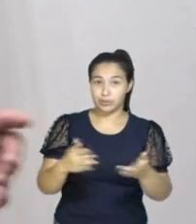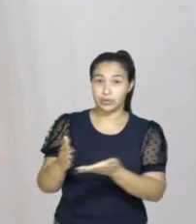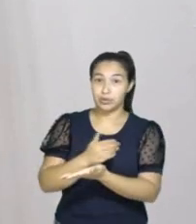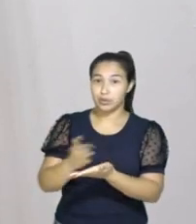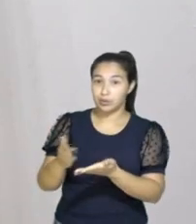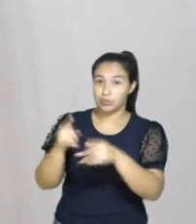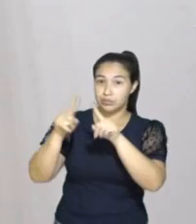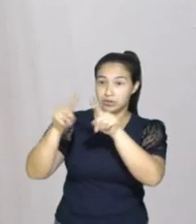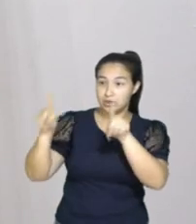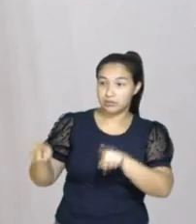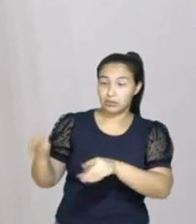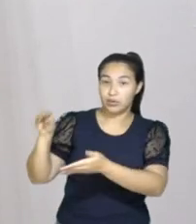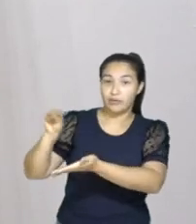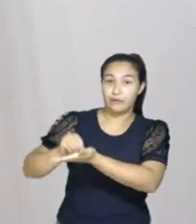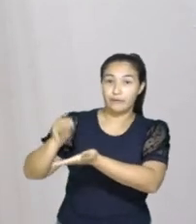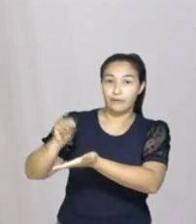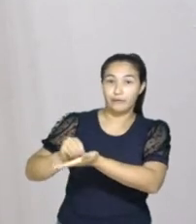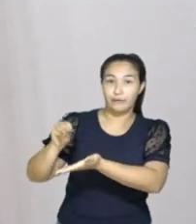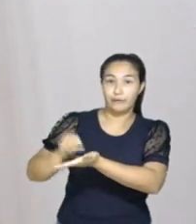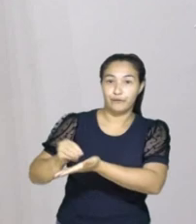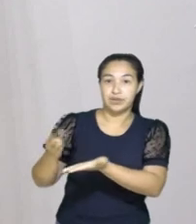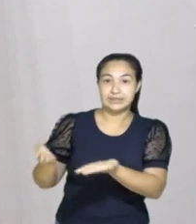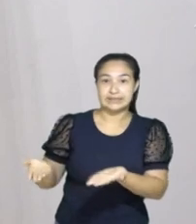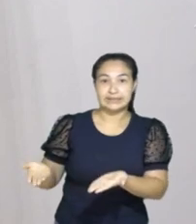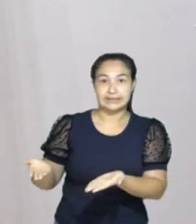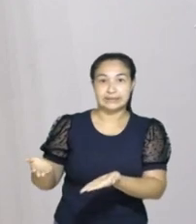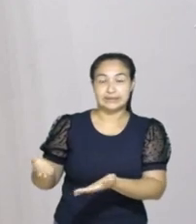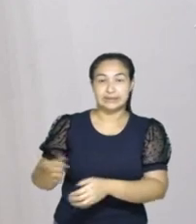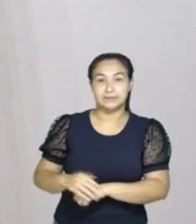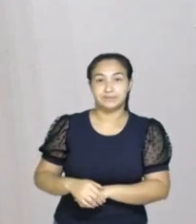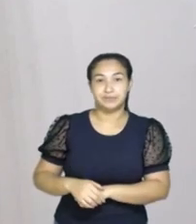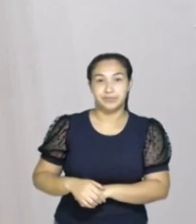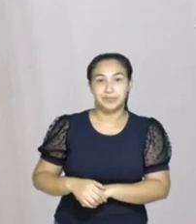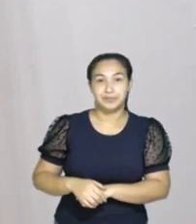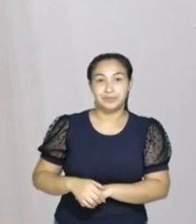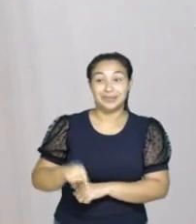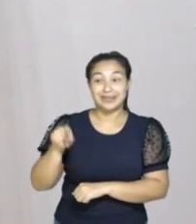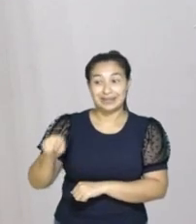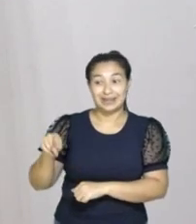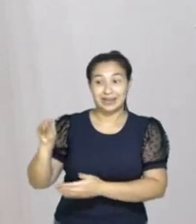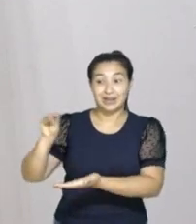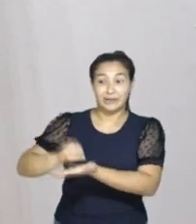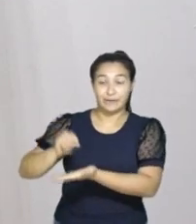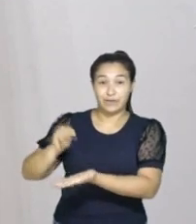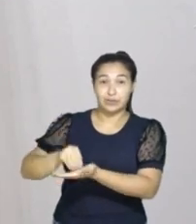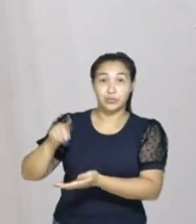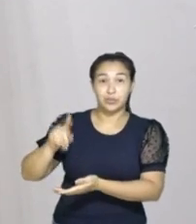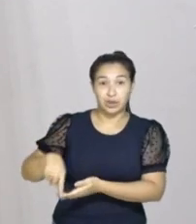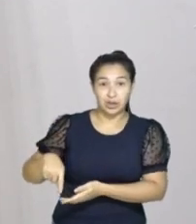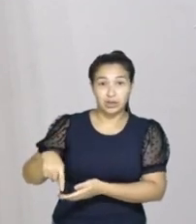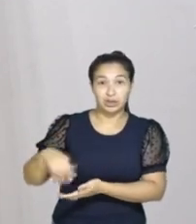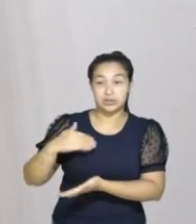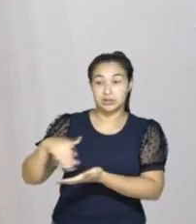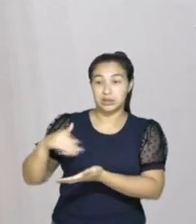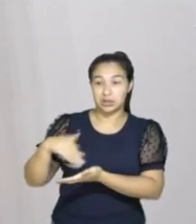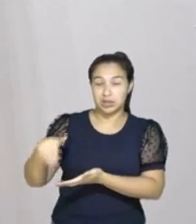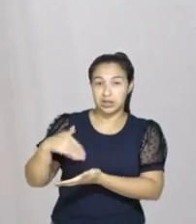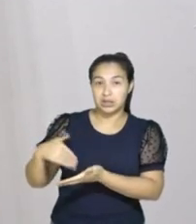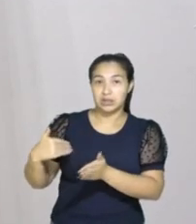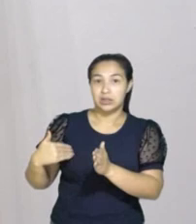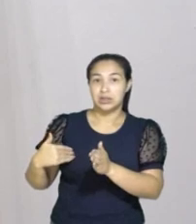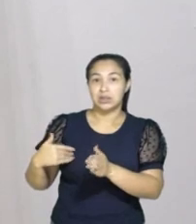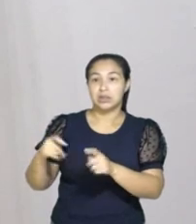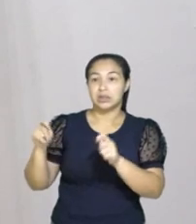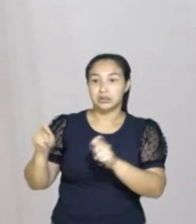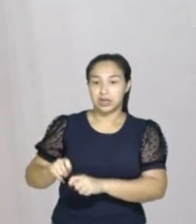com servidores faltando e o pior onde o servidor tá faltando é a secretaria que rende é a secretaria que